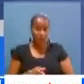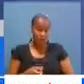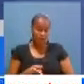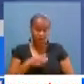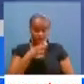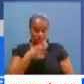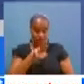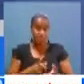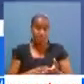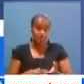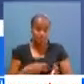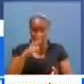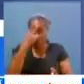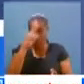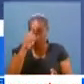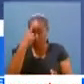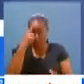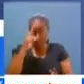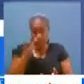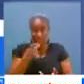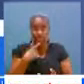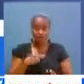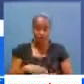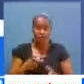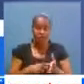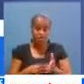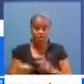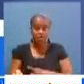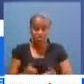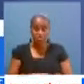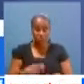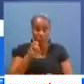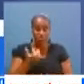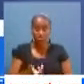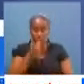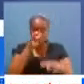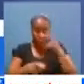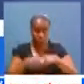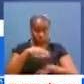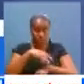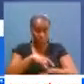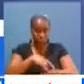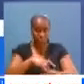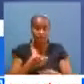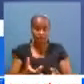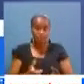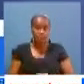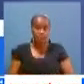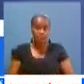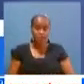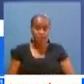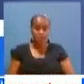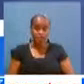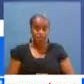a necessidade de reforçar a capacidade de transporte dos pacientes e dos doentes, por forma a